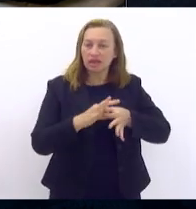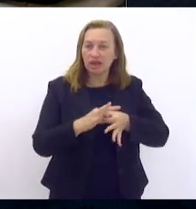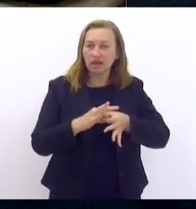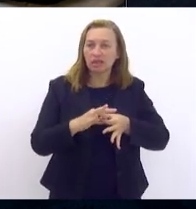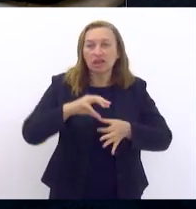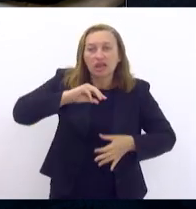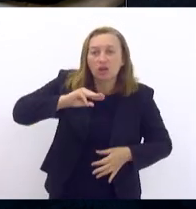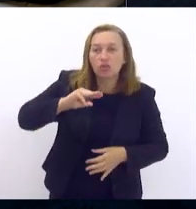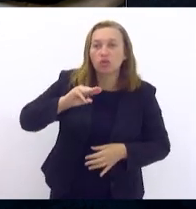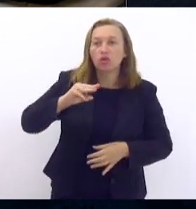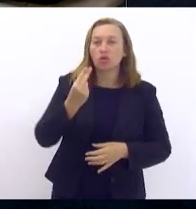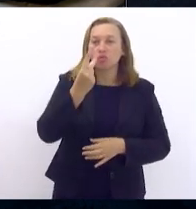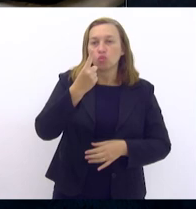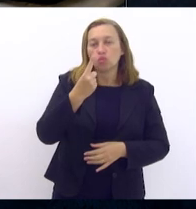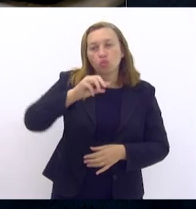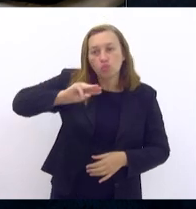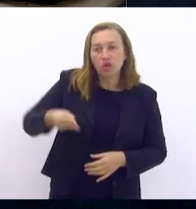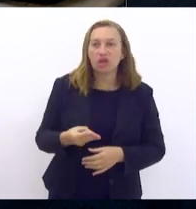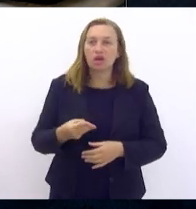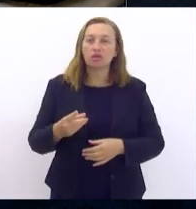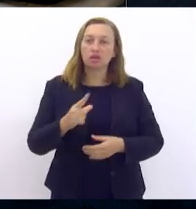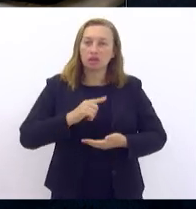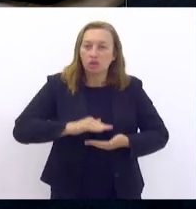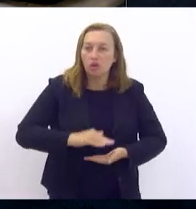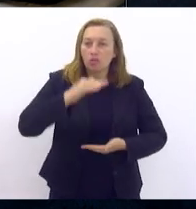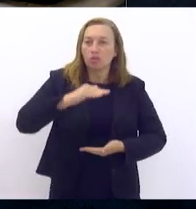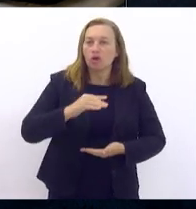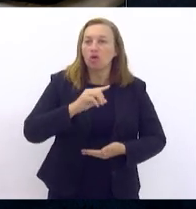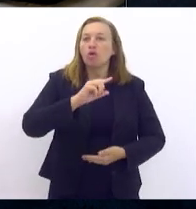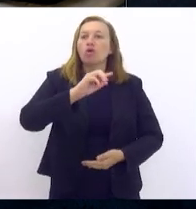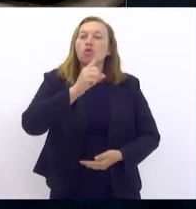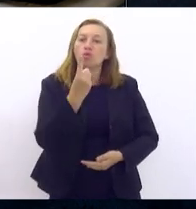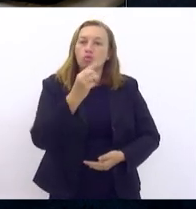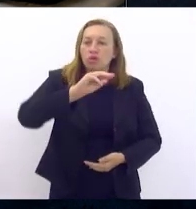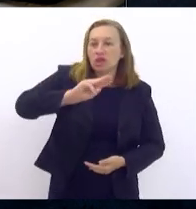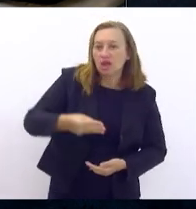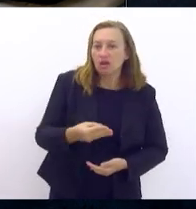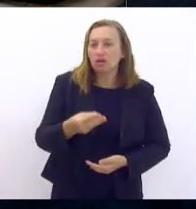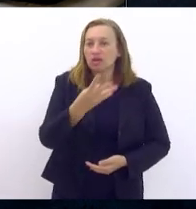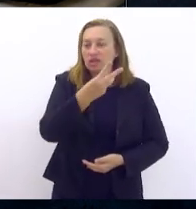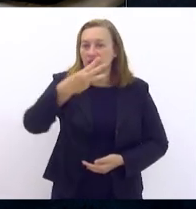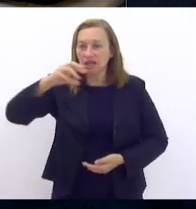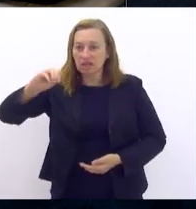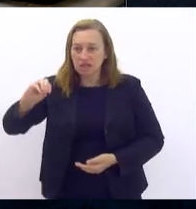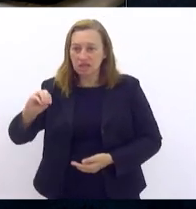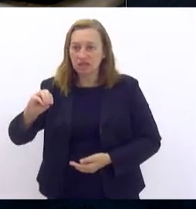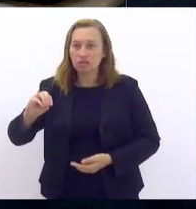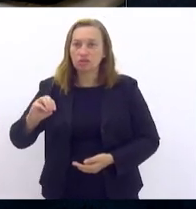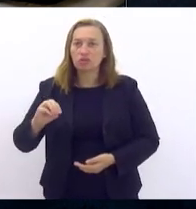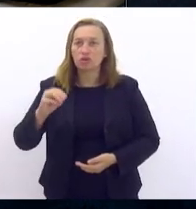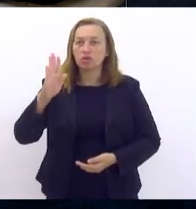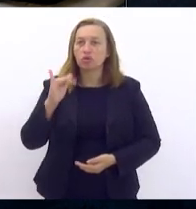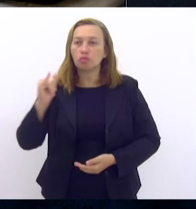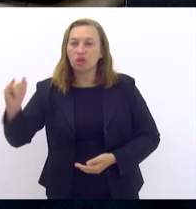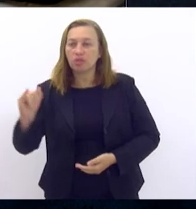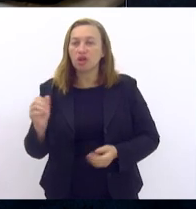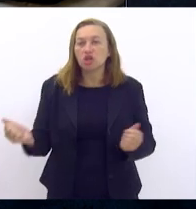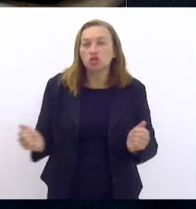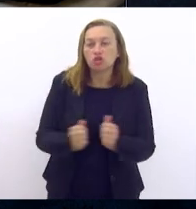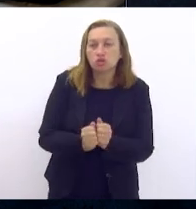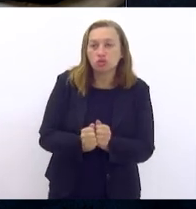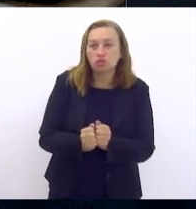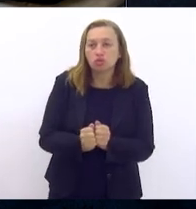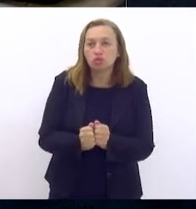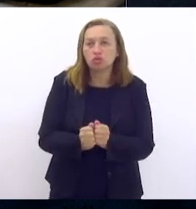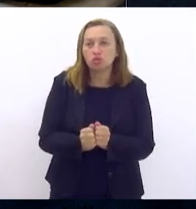Milhão e ele aumenta um milhão e trezentos no PIB porque aí junto com aquele faturamento de